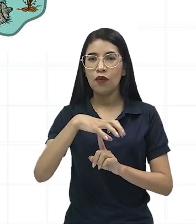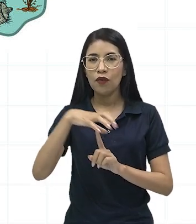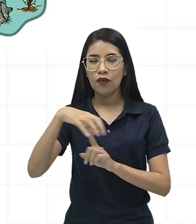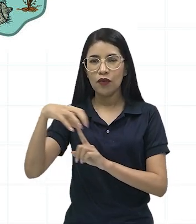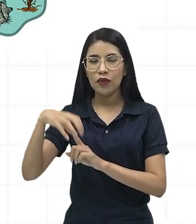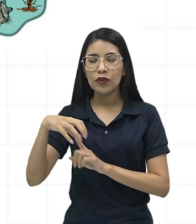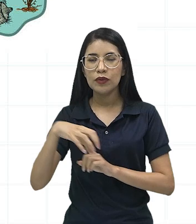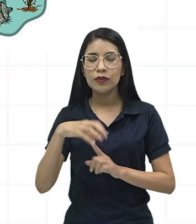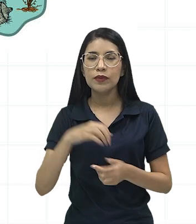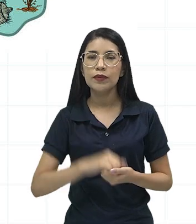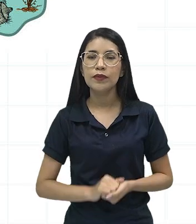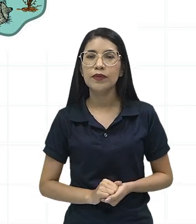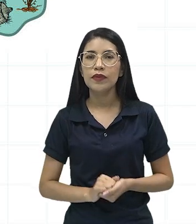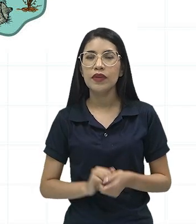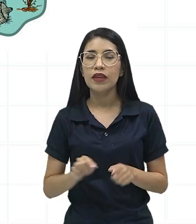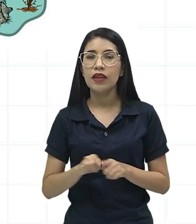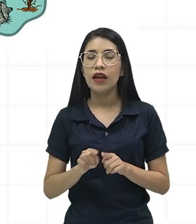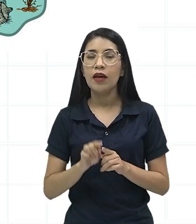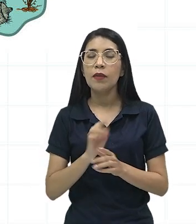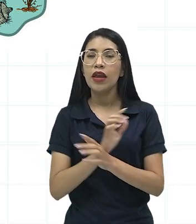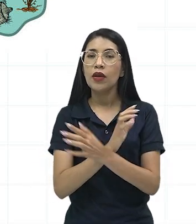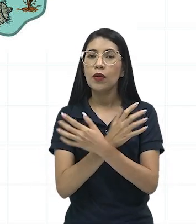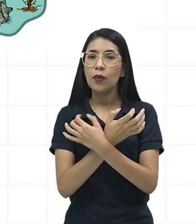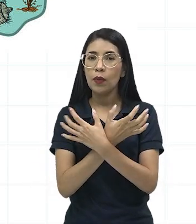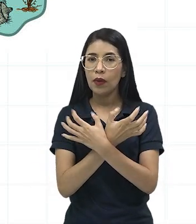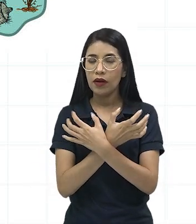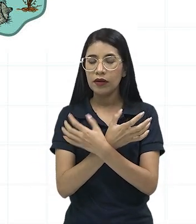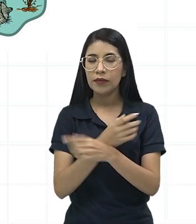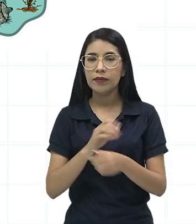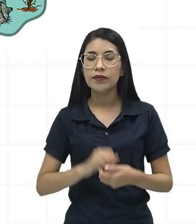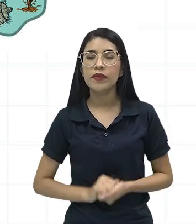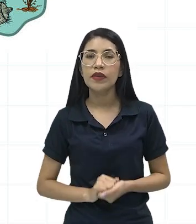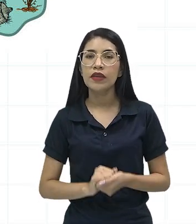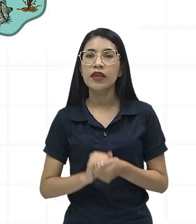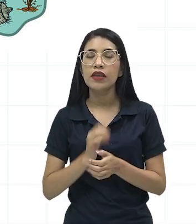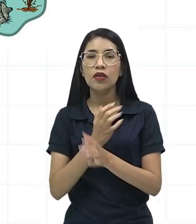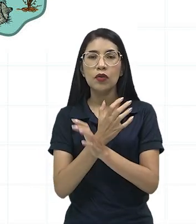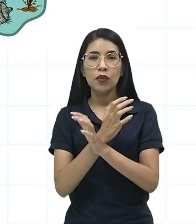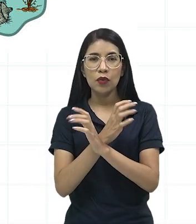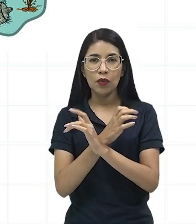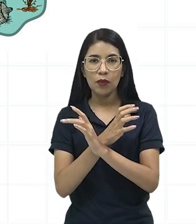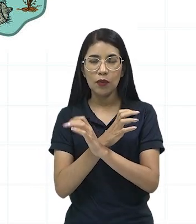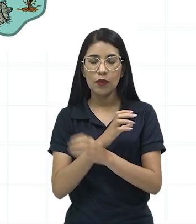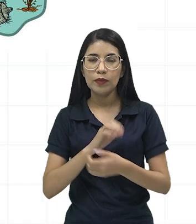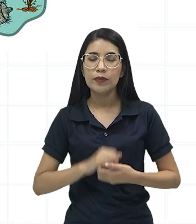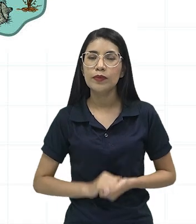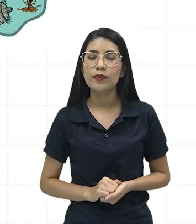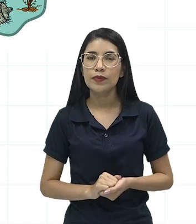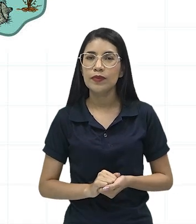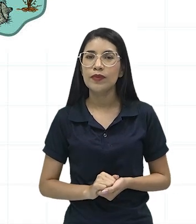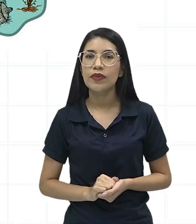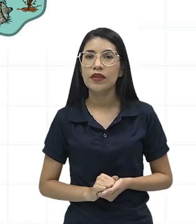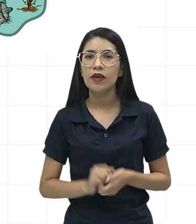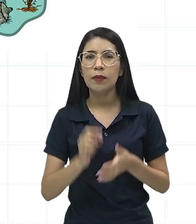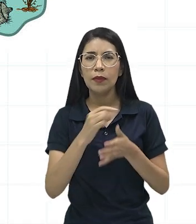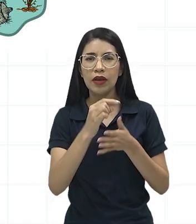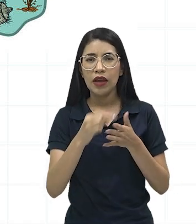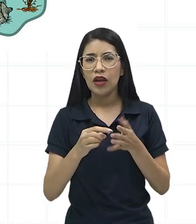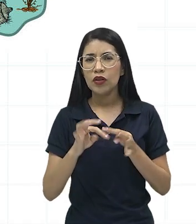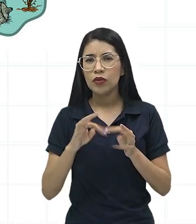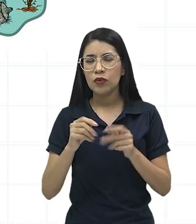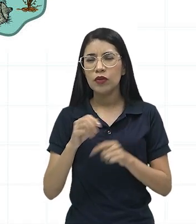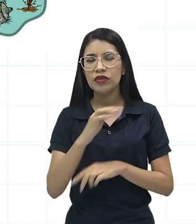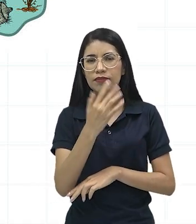os fungos, o reino Animalia, os animais, e o Plantae abrange aí as plantas, todos os